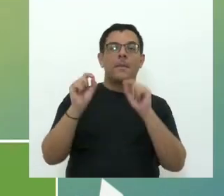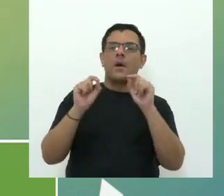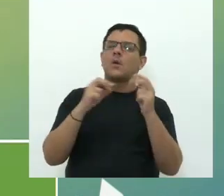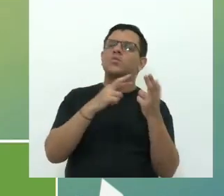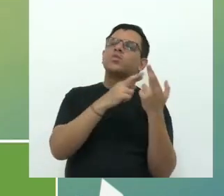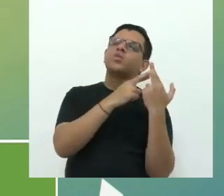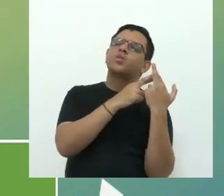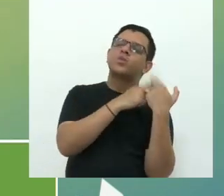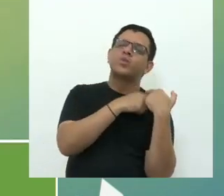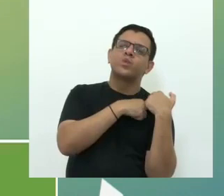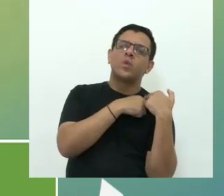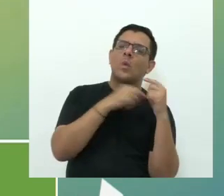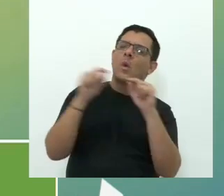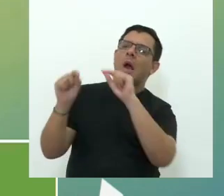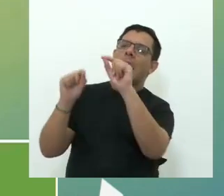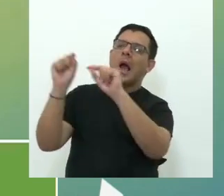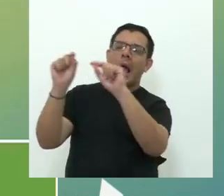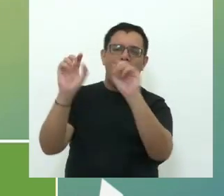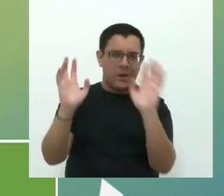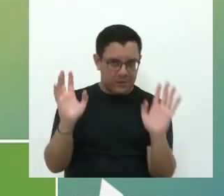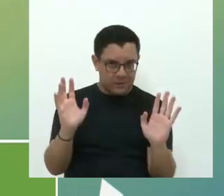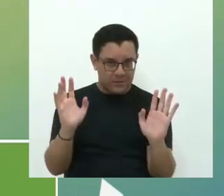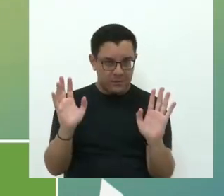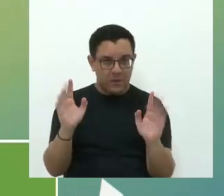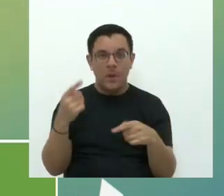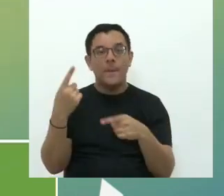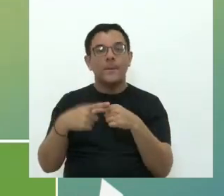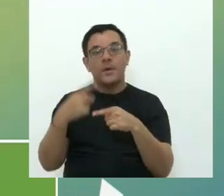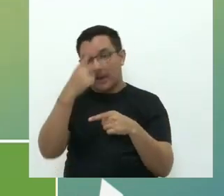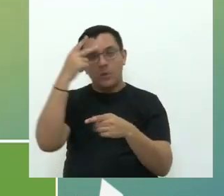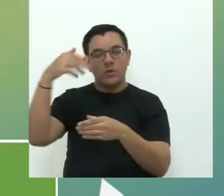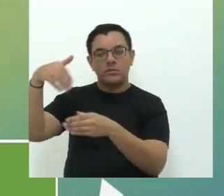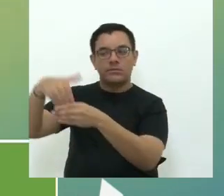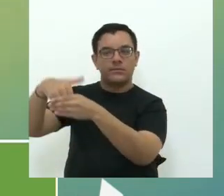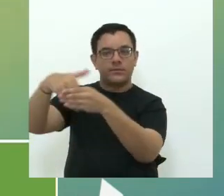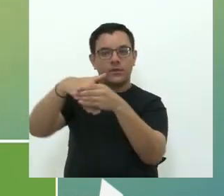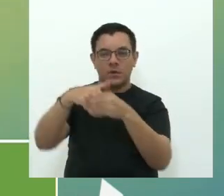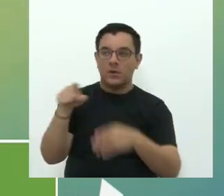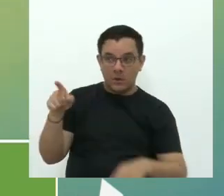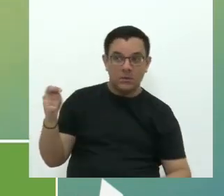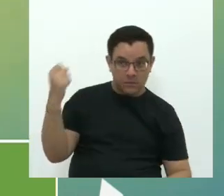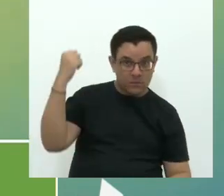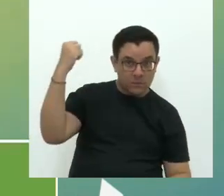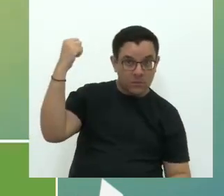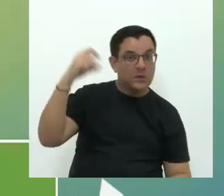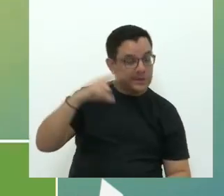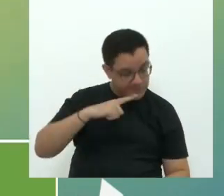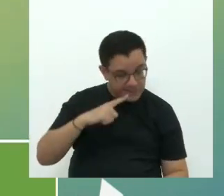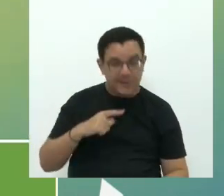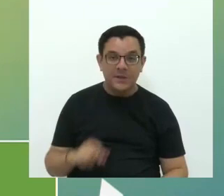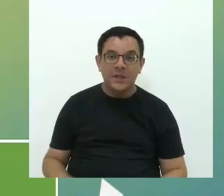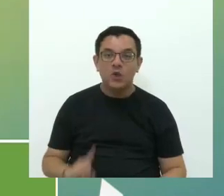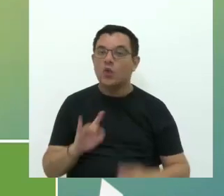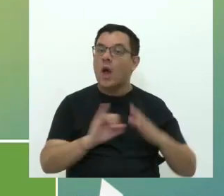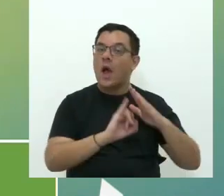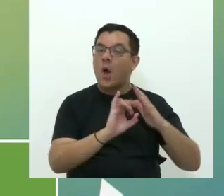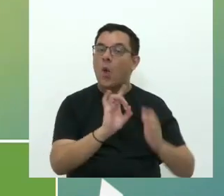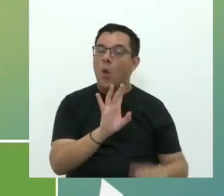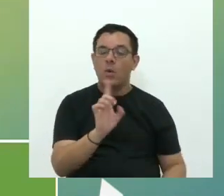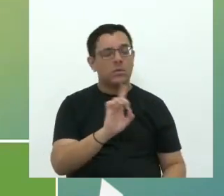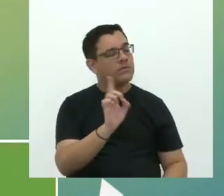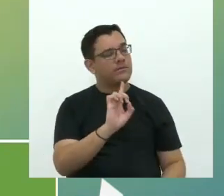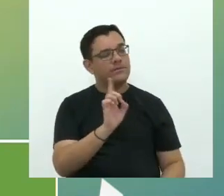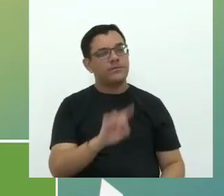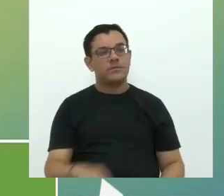responsabilização por quê Porque o eleitorado também tem esse poder não são só as instituições e aqui vem o voto de novo